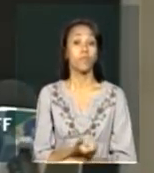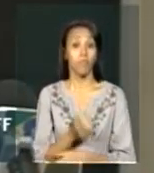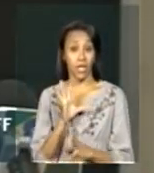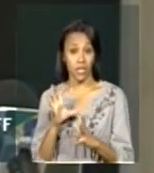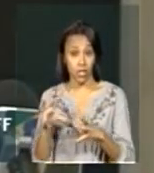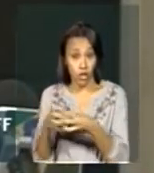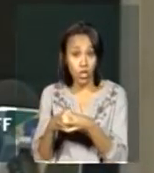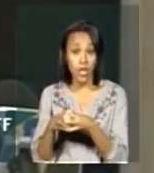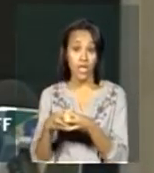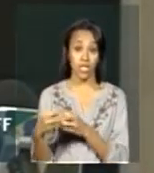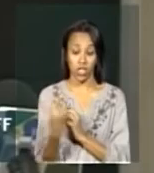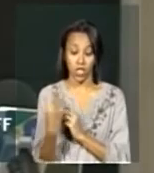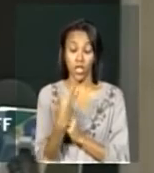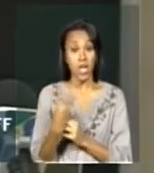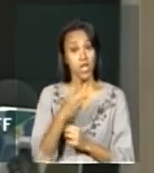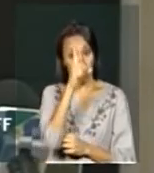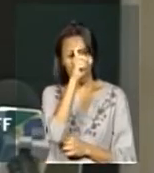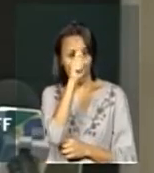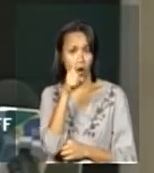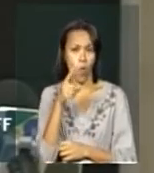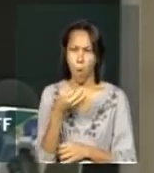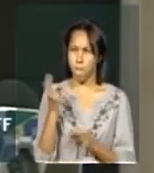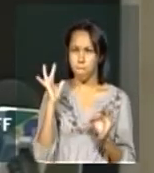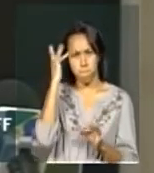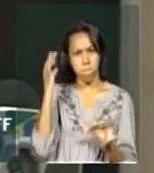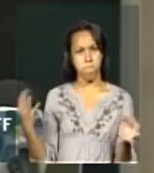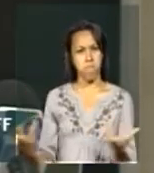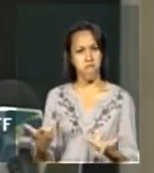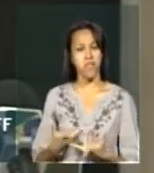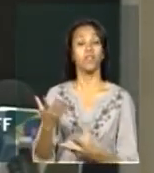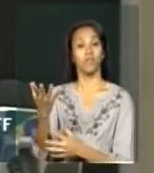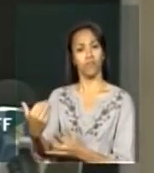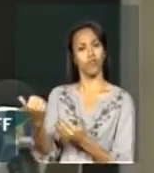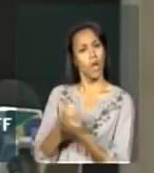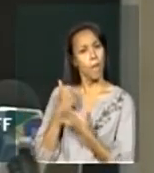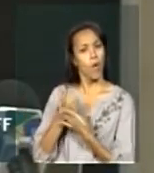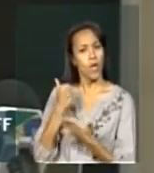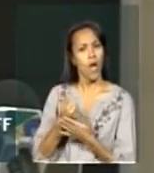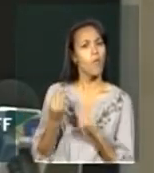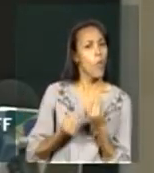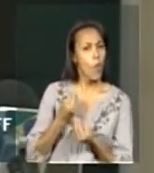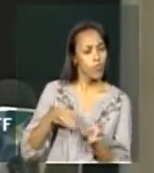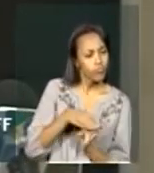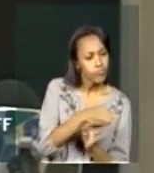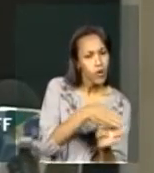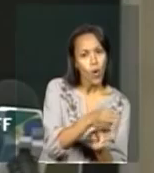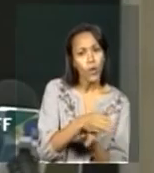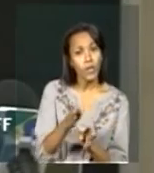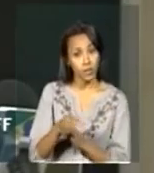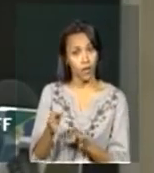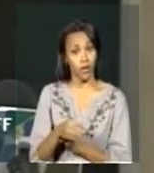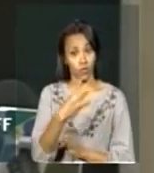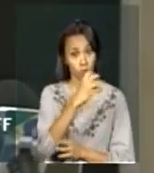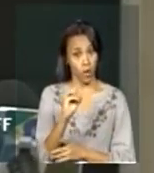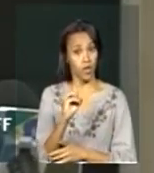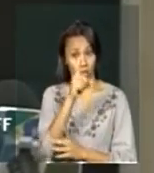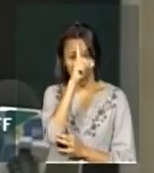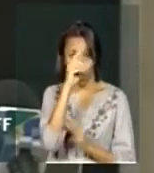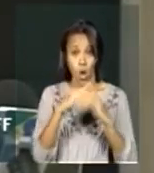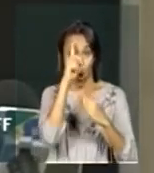conjunto de hospitais de excelência nos dar suporte para melhorar os hospitais, os 40 principais hospitais da rede pública do